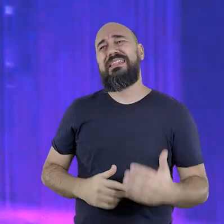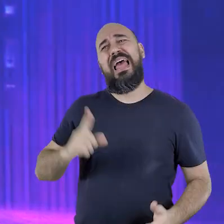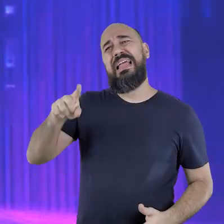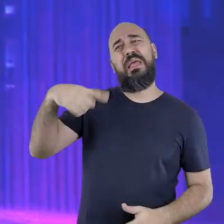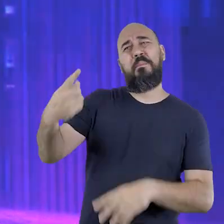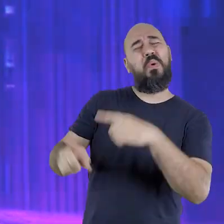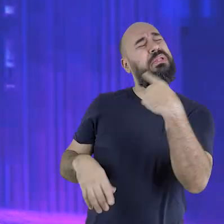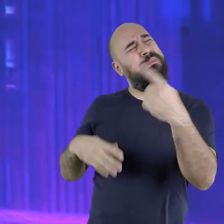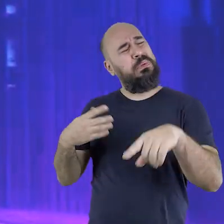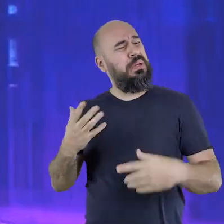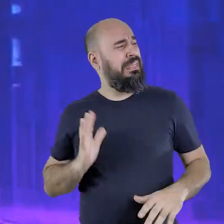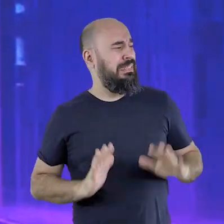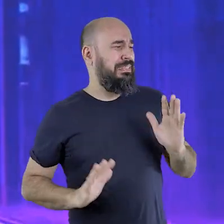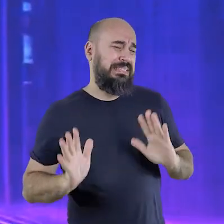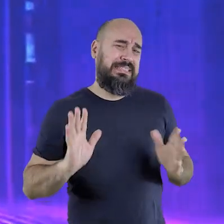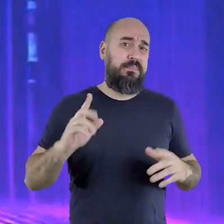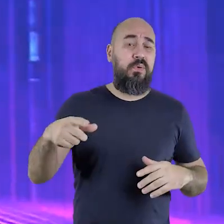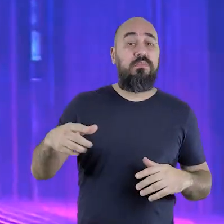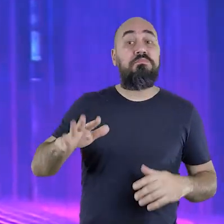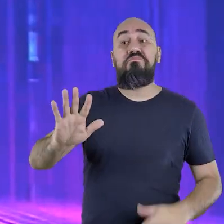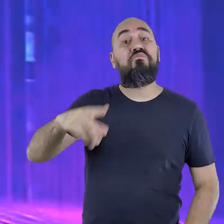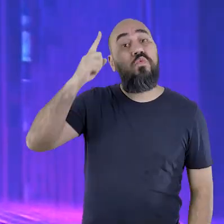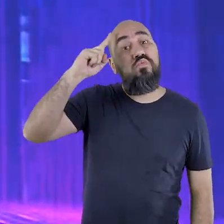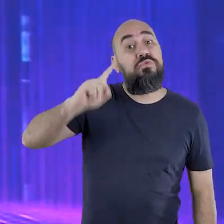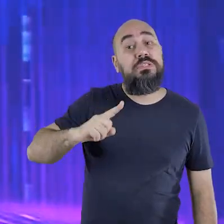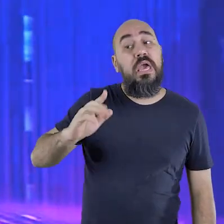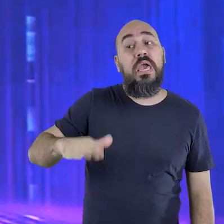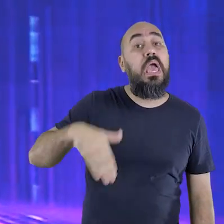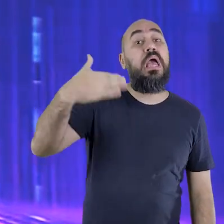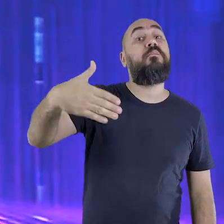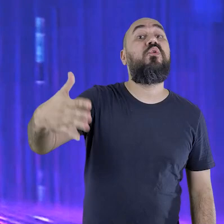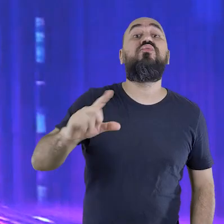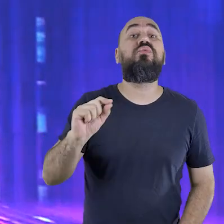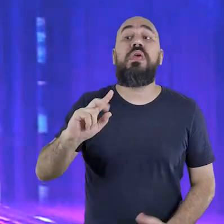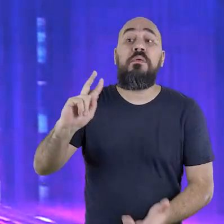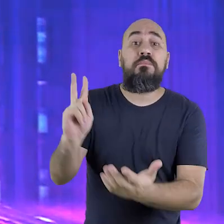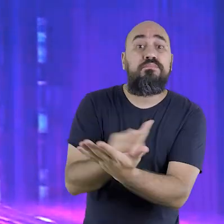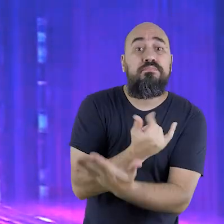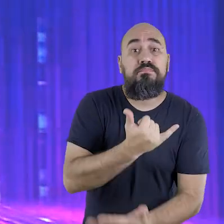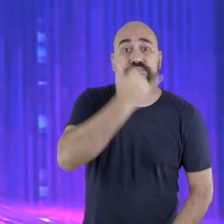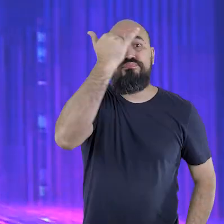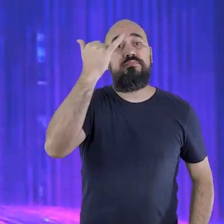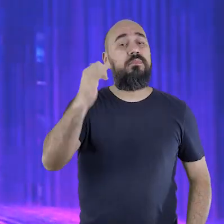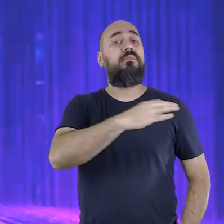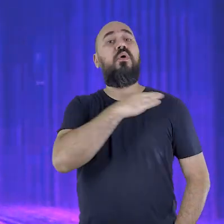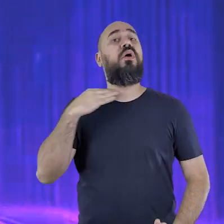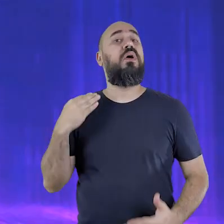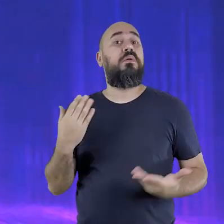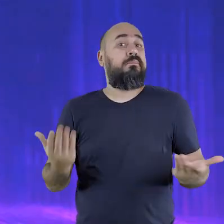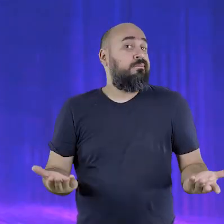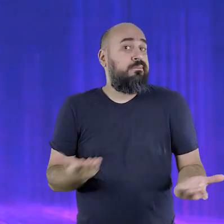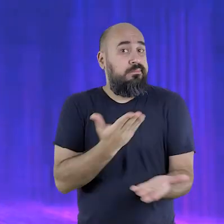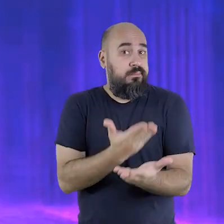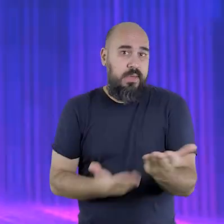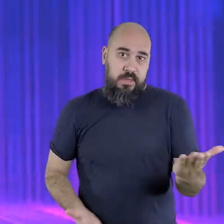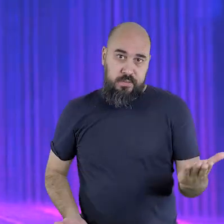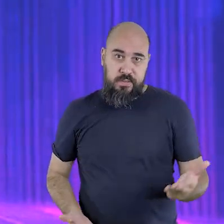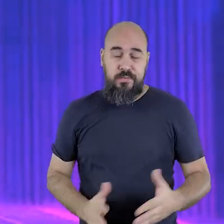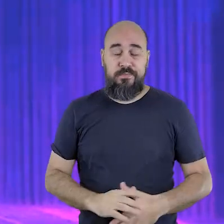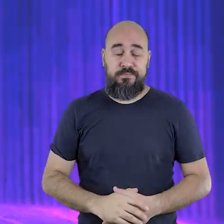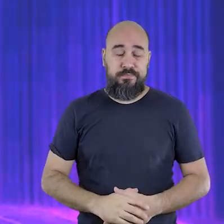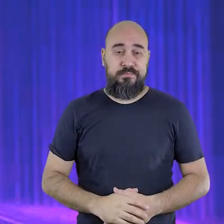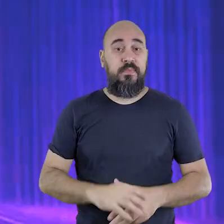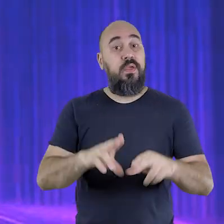depois, porque daqui a pouco pode ser tarde. O que você tem é este momento, e é por isso que você